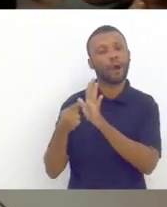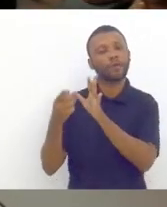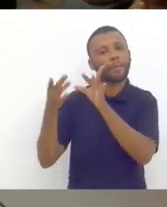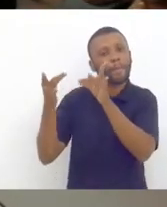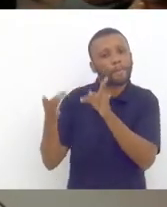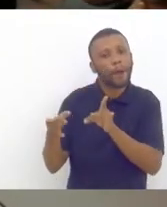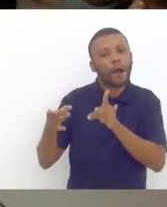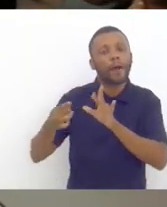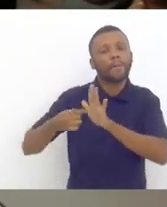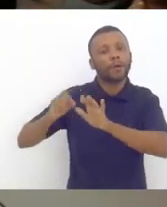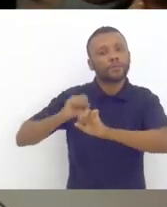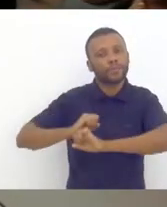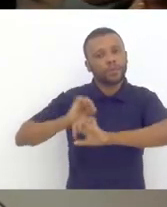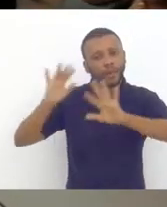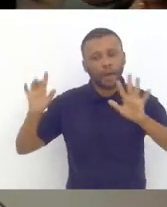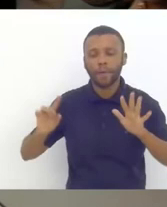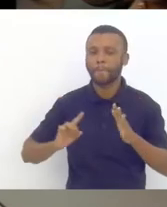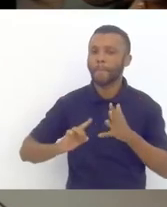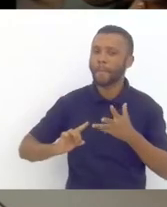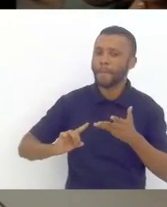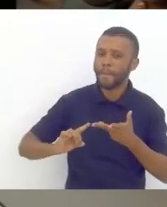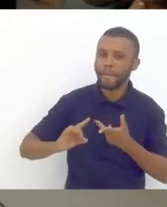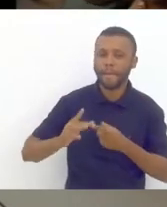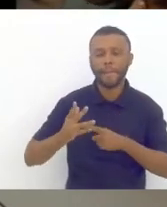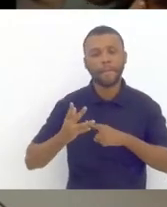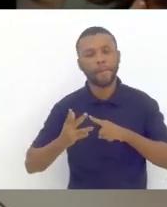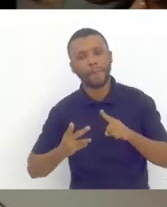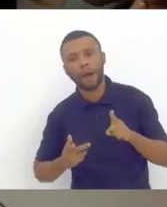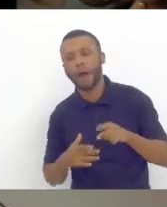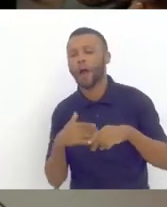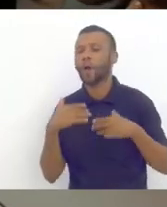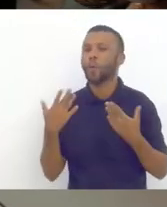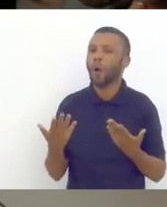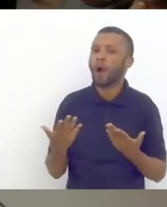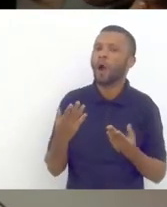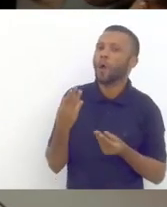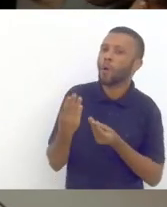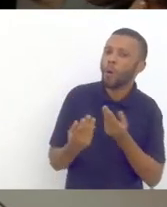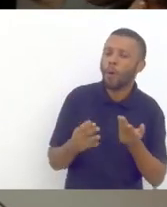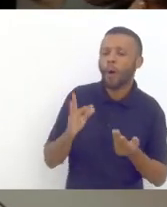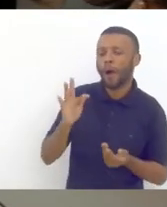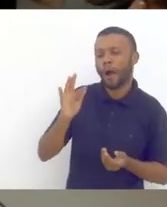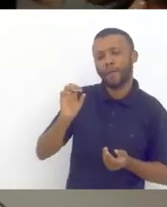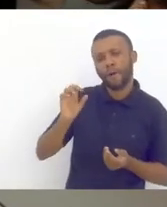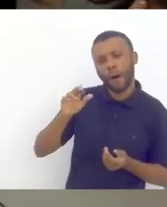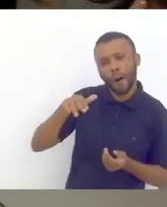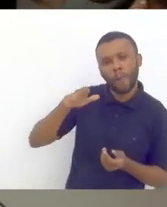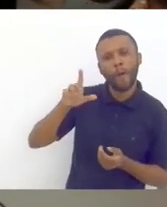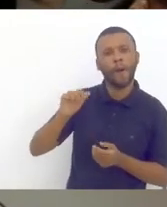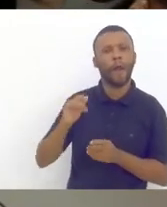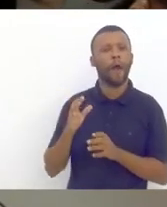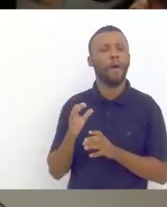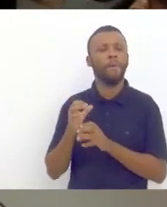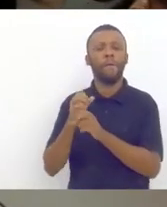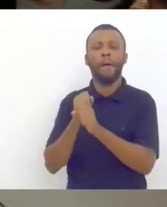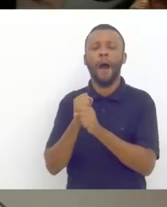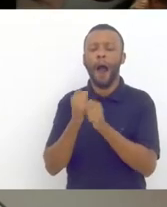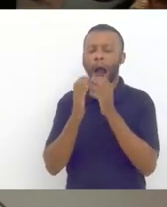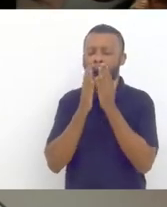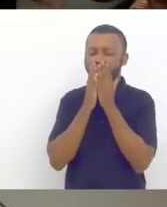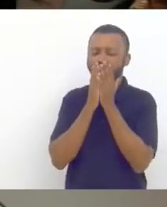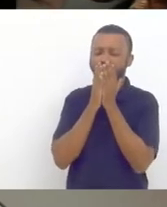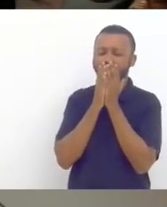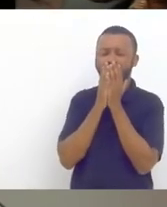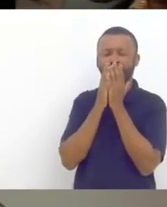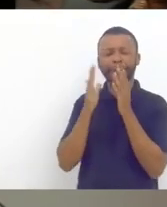é que traga quais são esses indicadores, qual é a fórmula, como que vai ser, né? Isso fruto de uma discussão